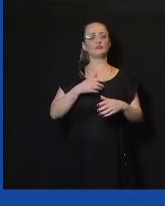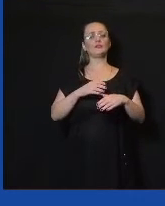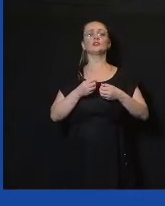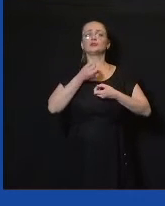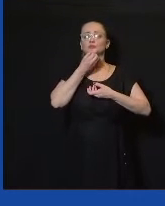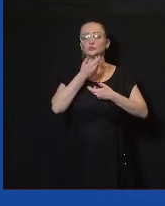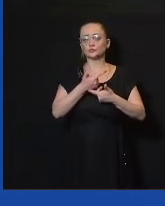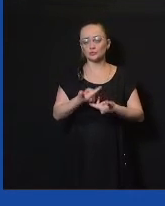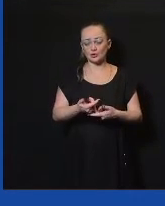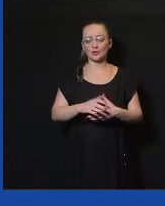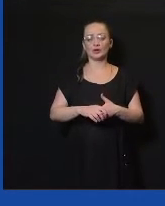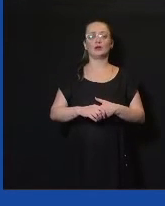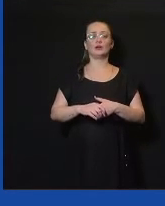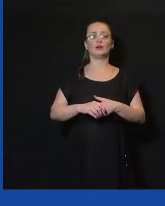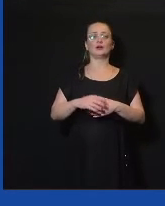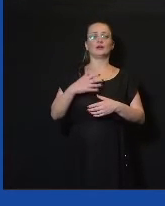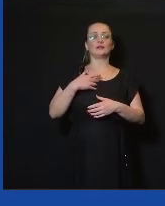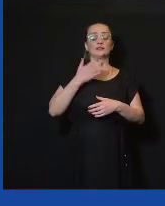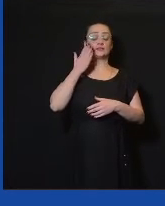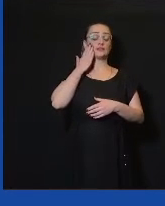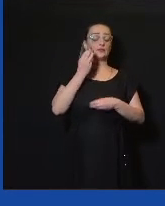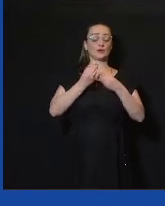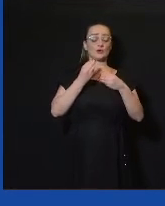saber lidar em situações de crise,